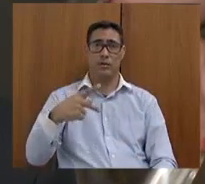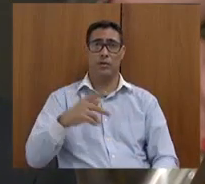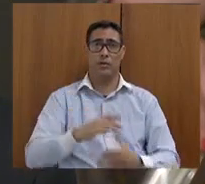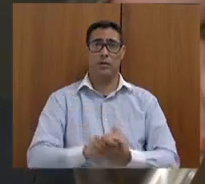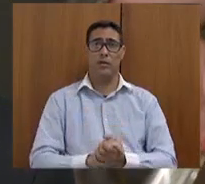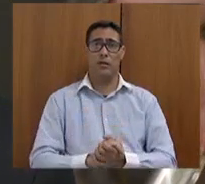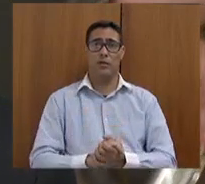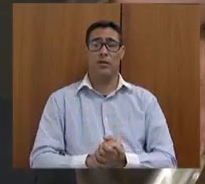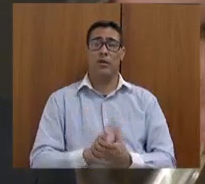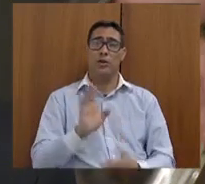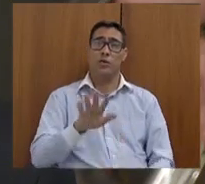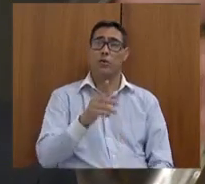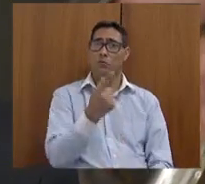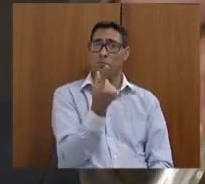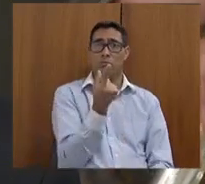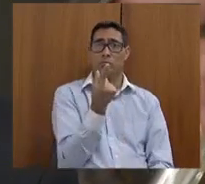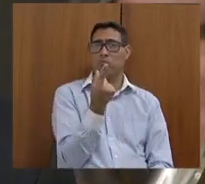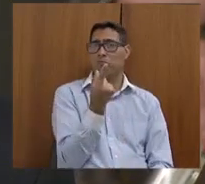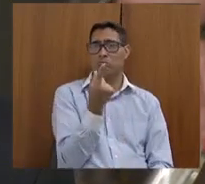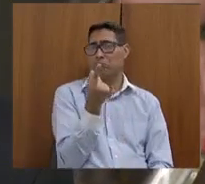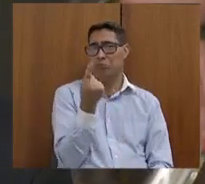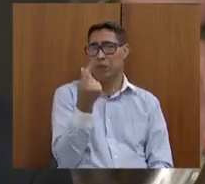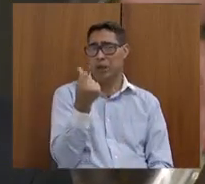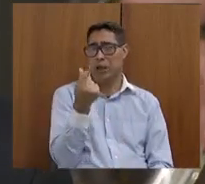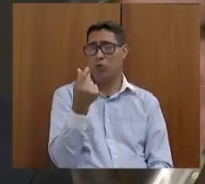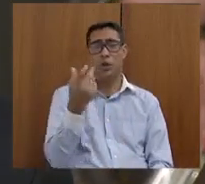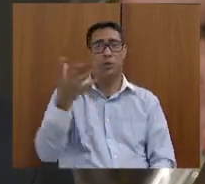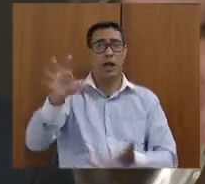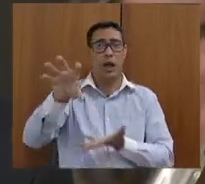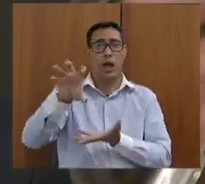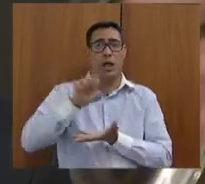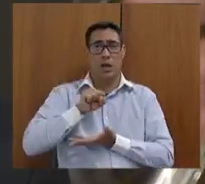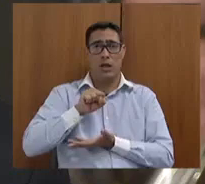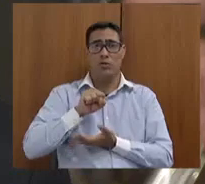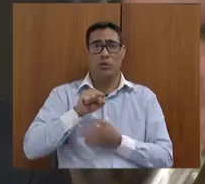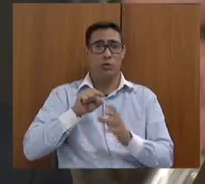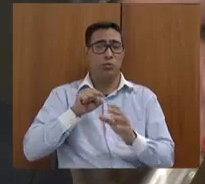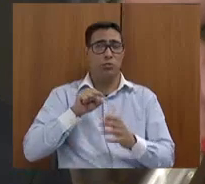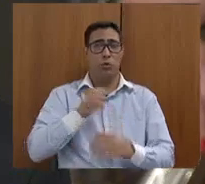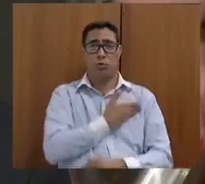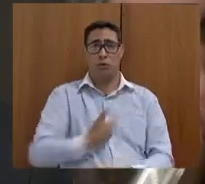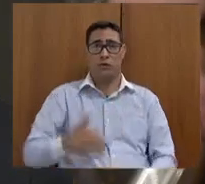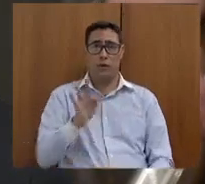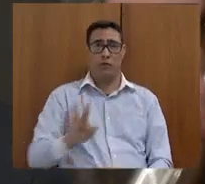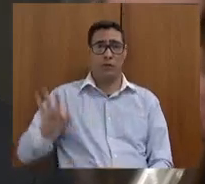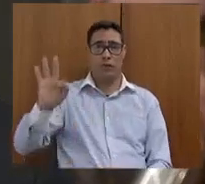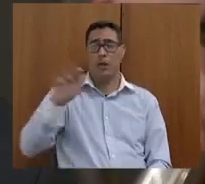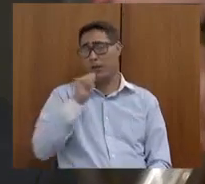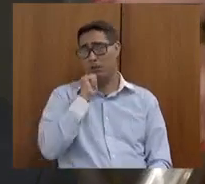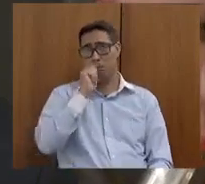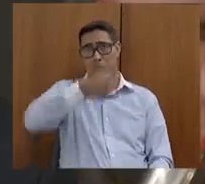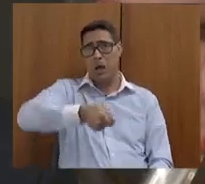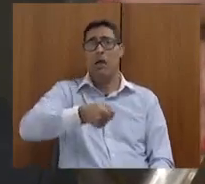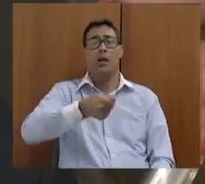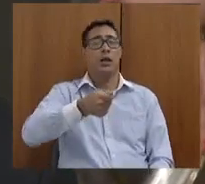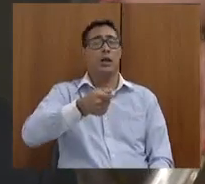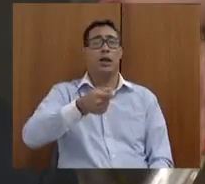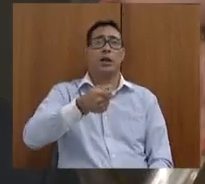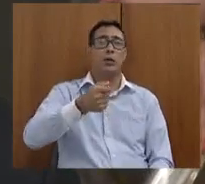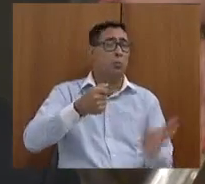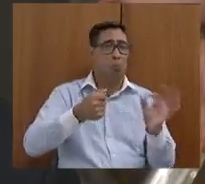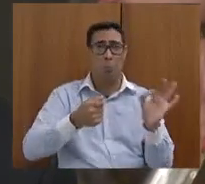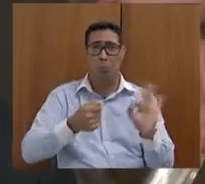um dinheiro que não era retido inclusive pelo Governo Federal pagamento das dívidas do governo de Minas Gerais